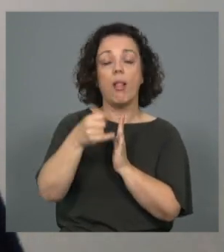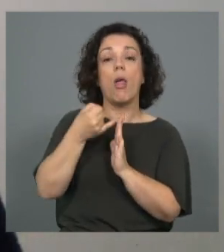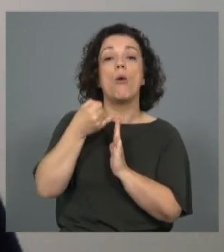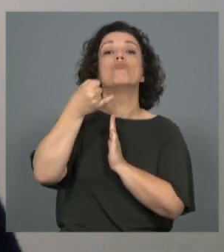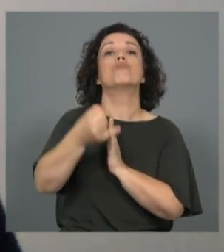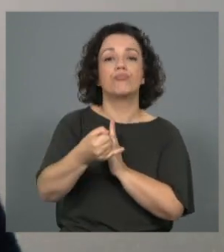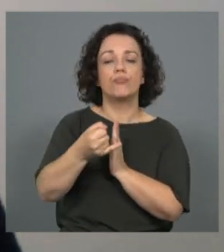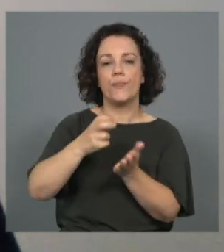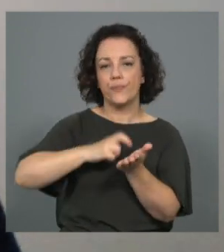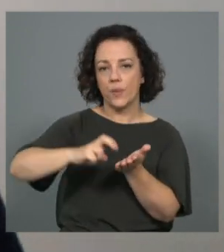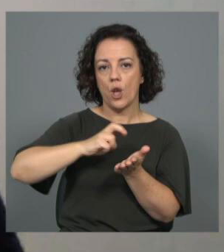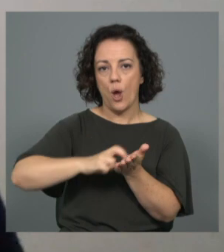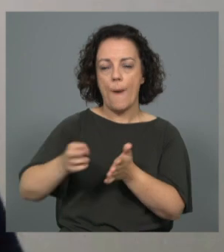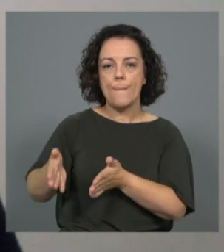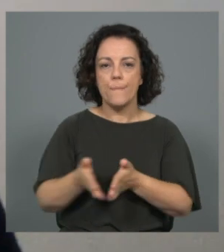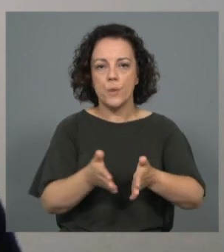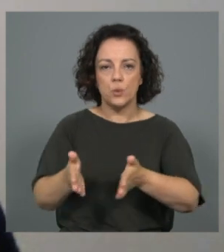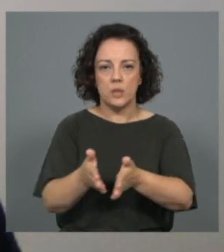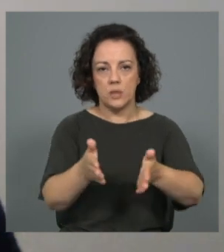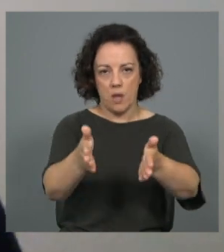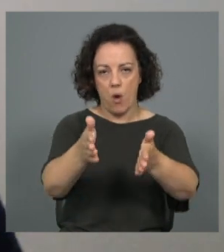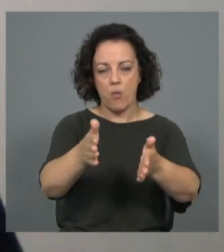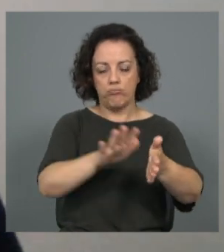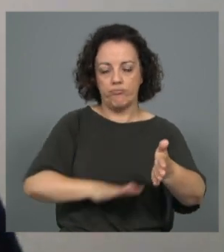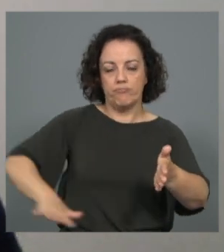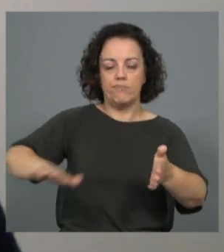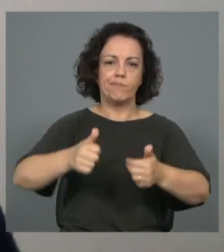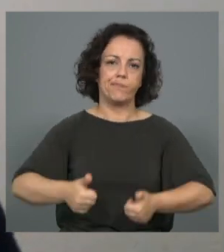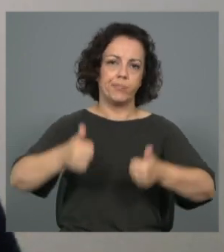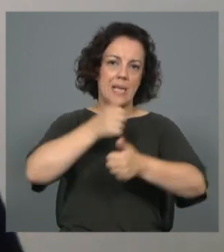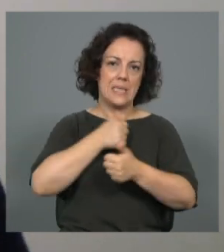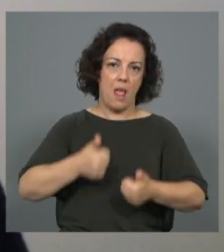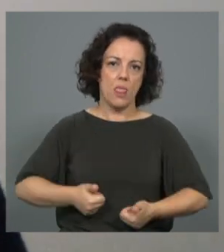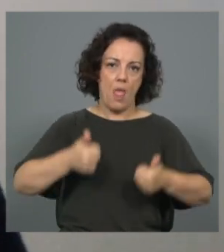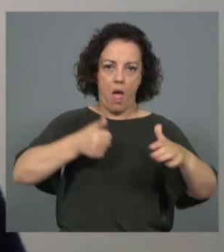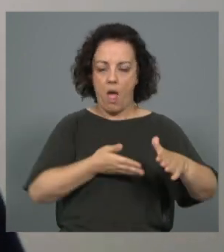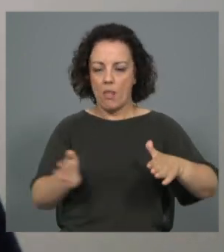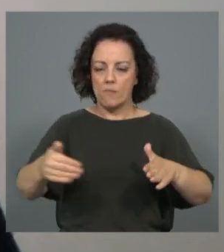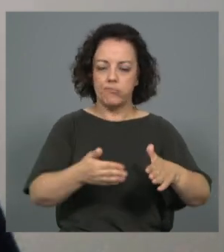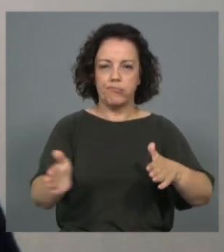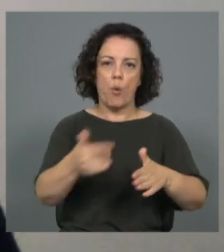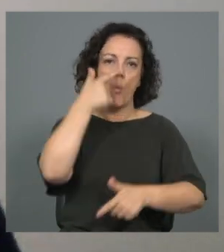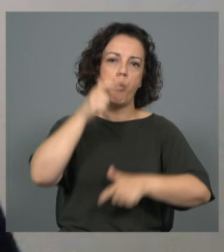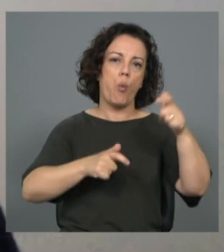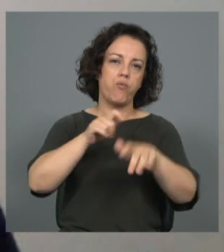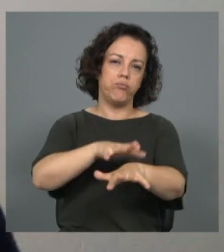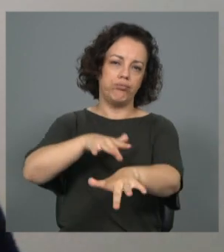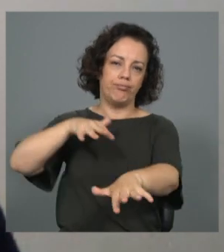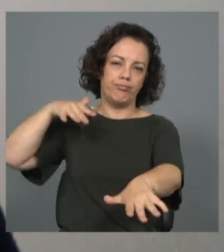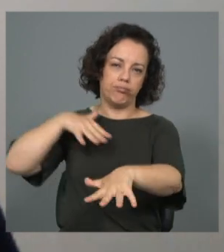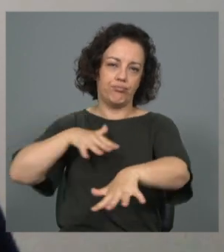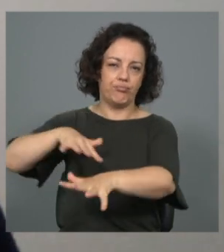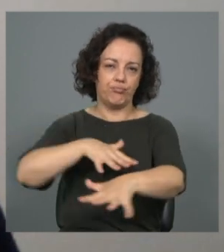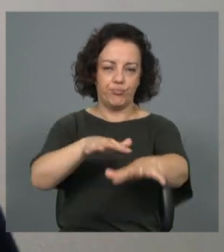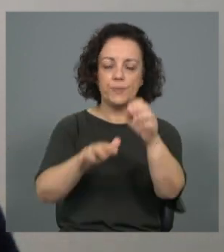a procissão que percorre grande parte das artérias da nossa cidade, com a presença de todo o povo. E será,